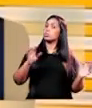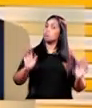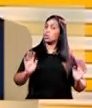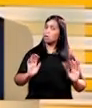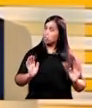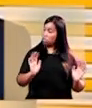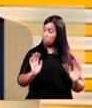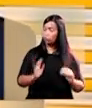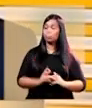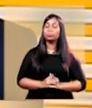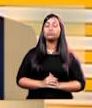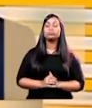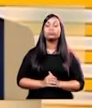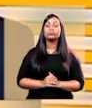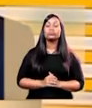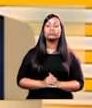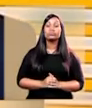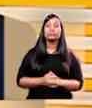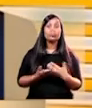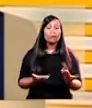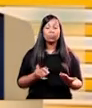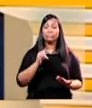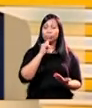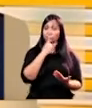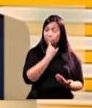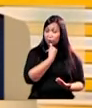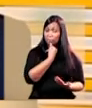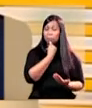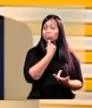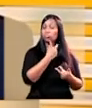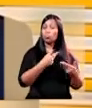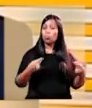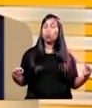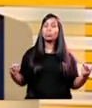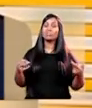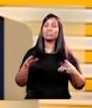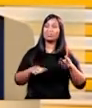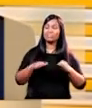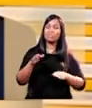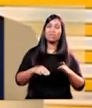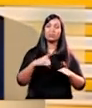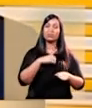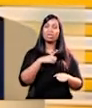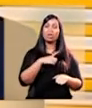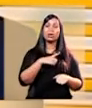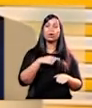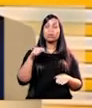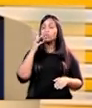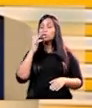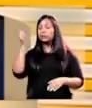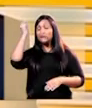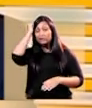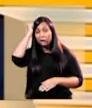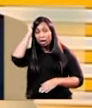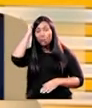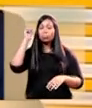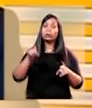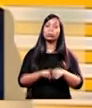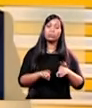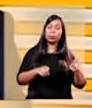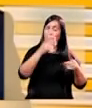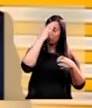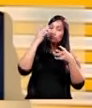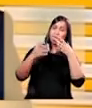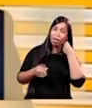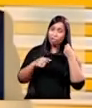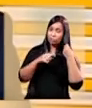se observa ordinariamente. Infelizmente, né, são casos que às vezes traz algum trauma para a criança e para quem